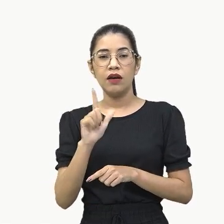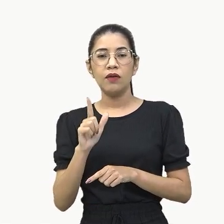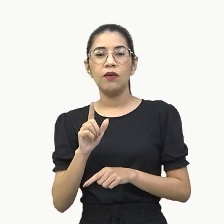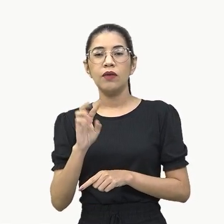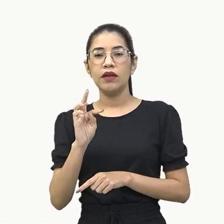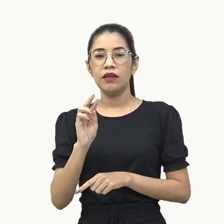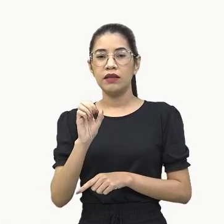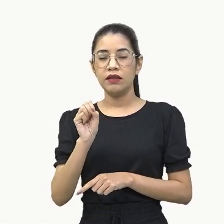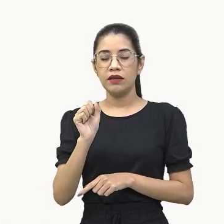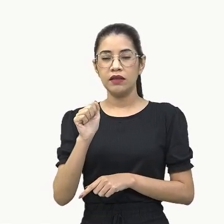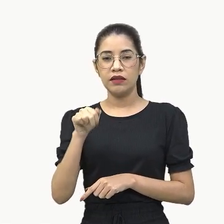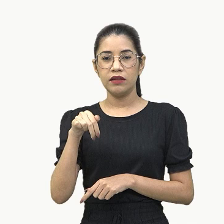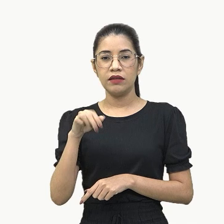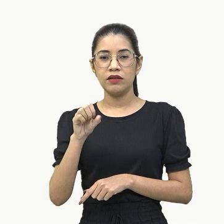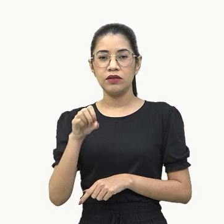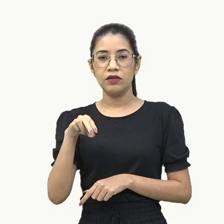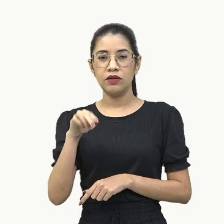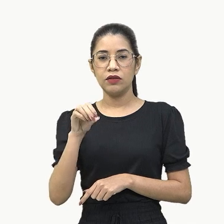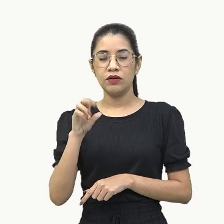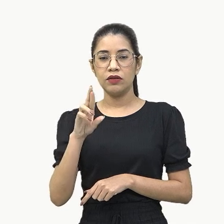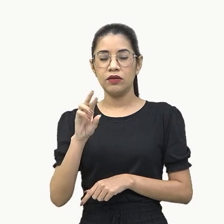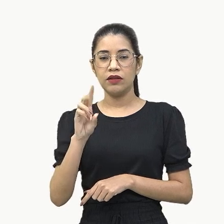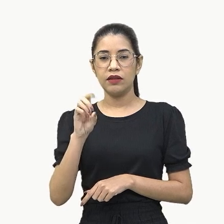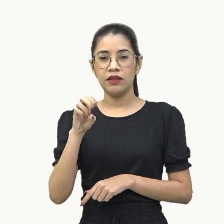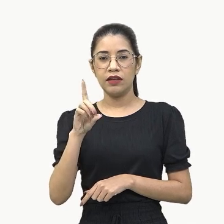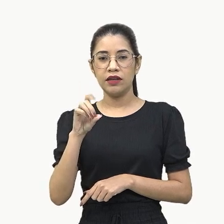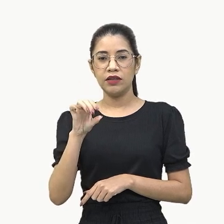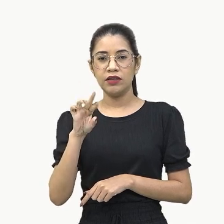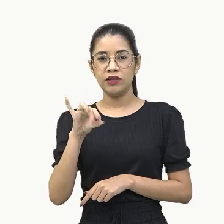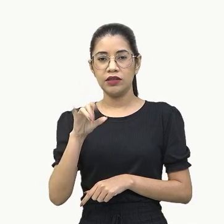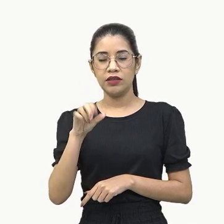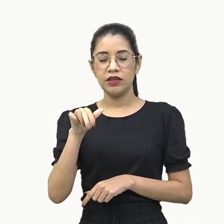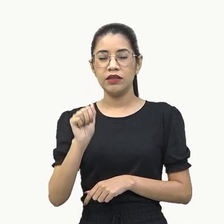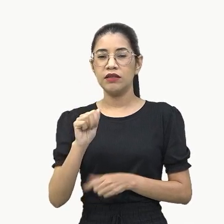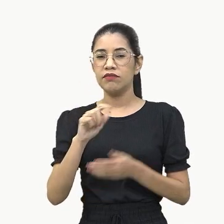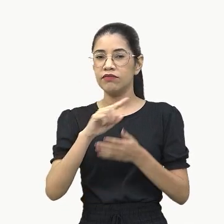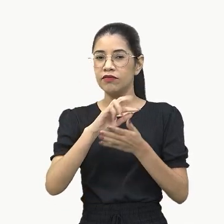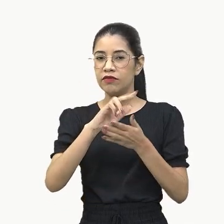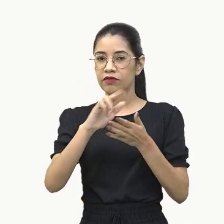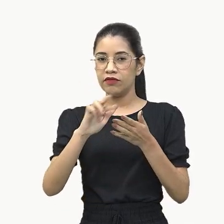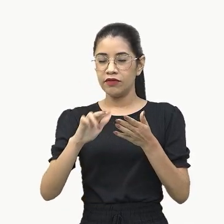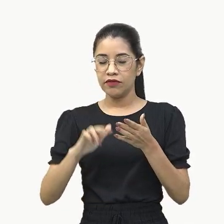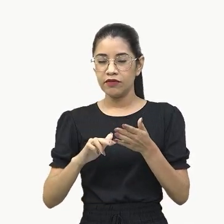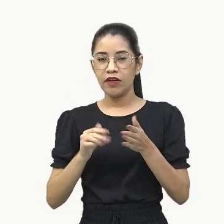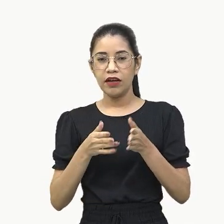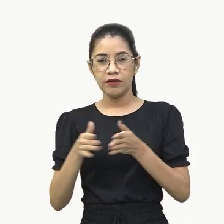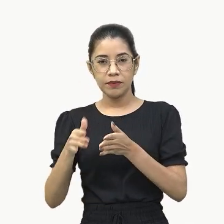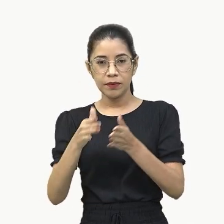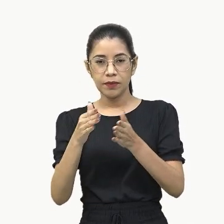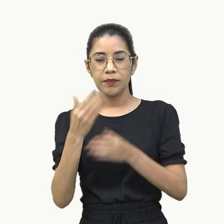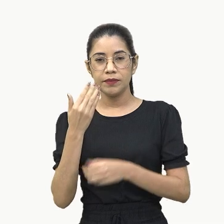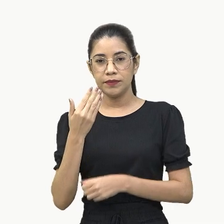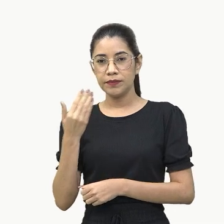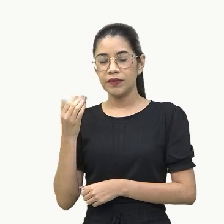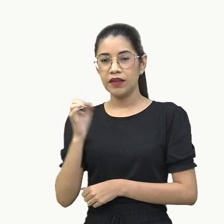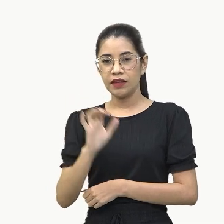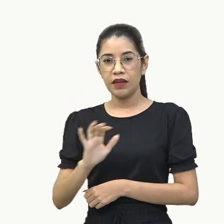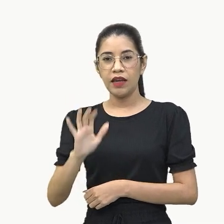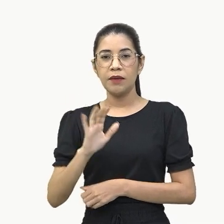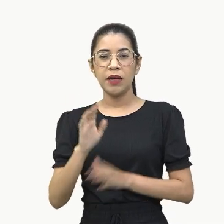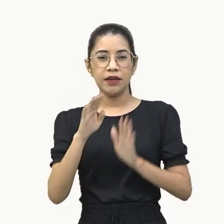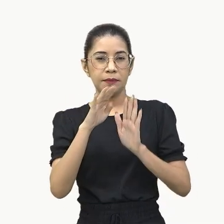cinza A Ferrovia centro Atlântica Norte Sul a malha Regional Sudeste Paulista